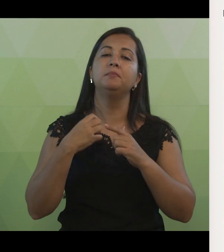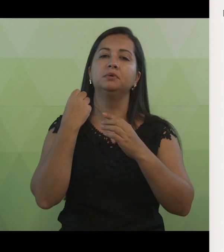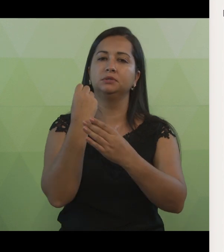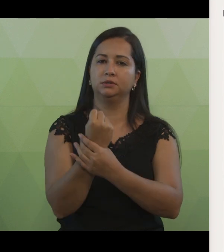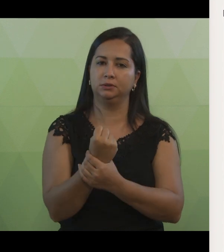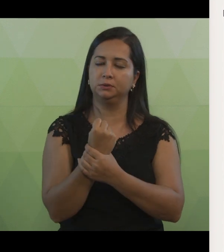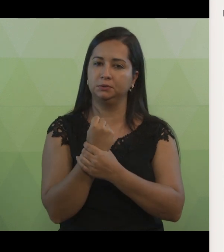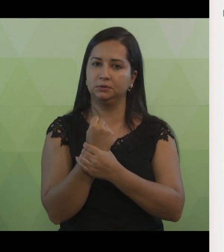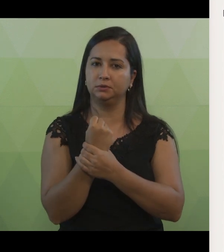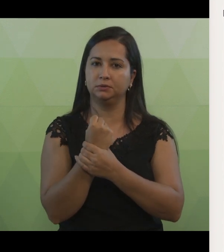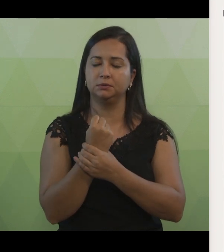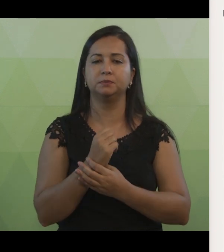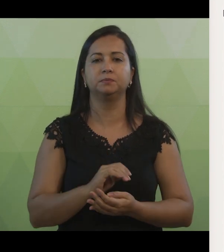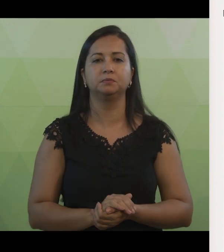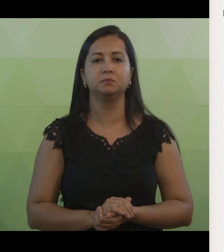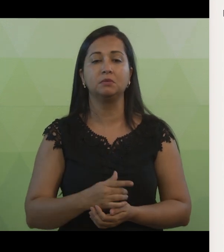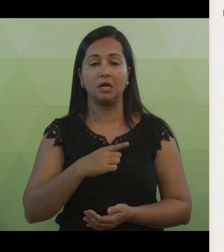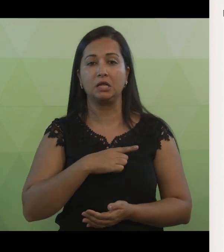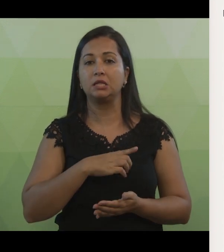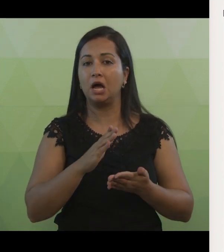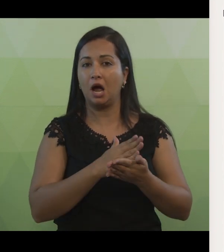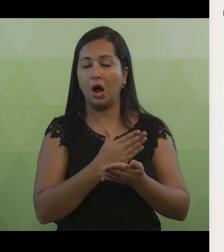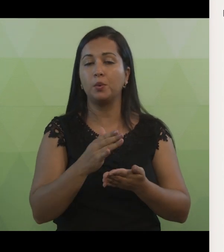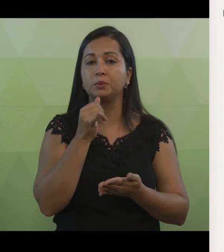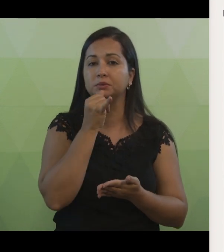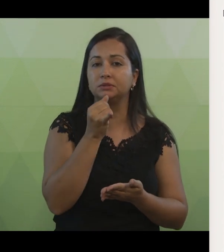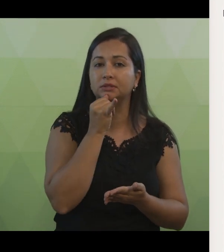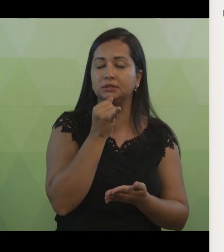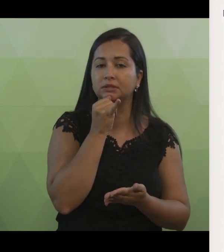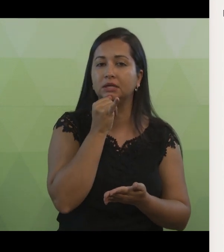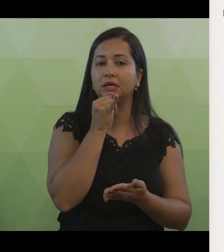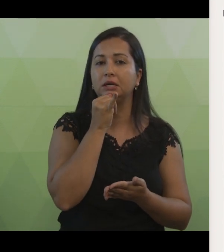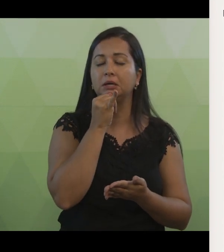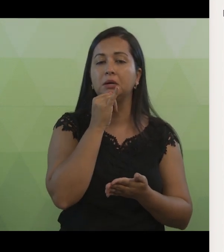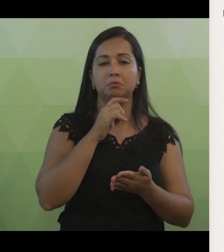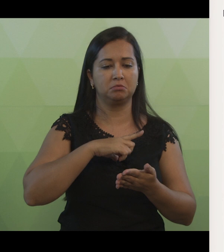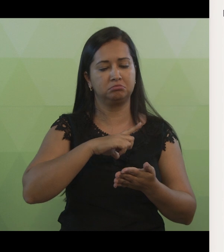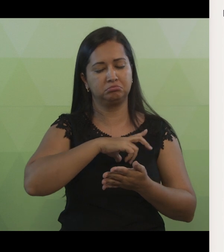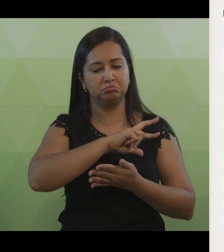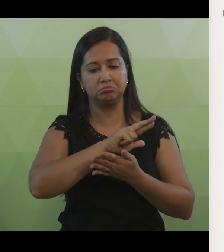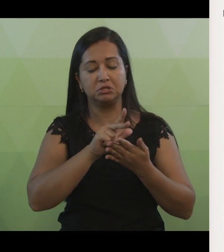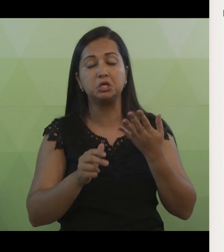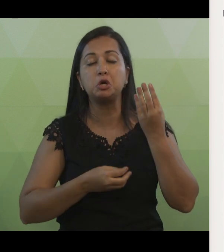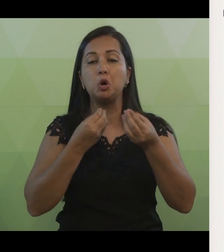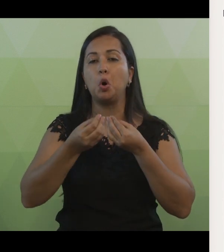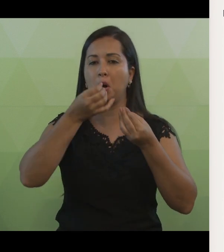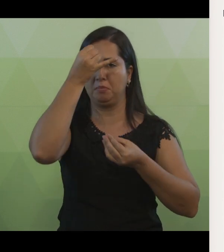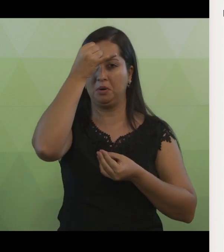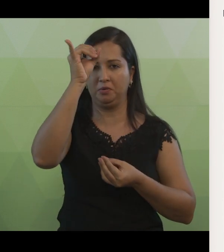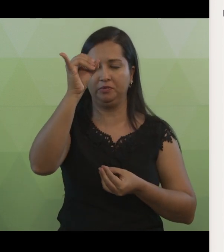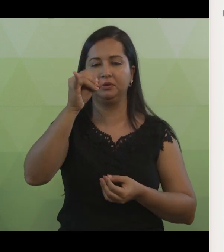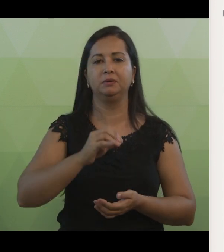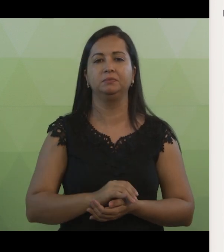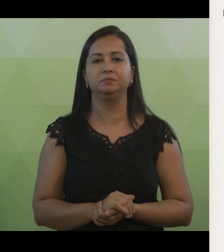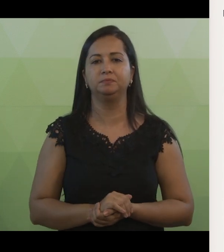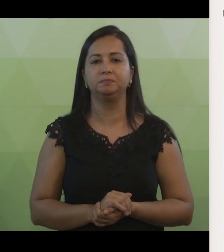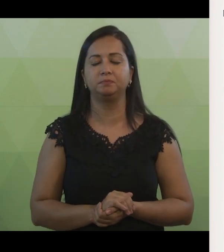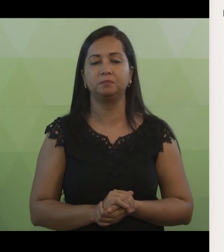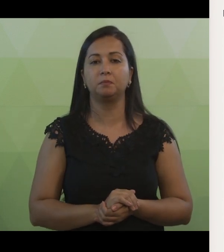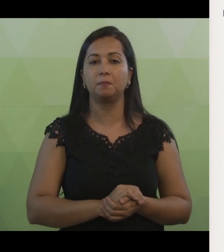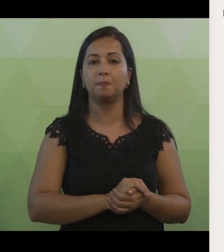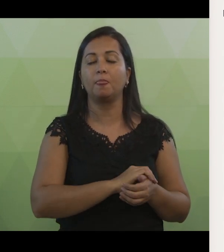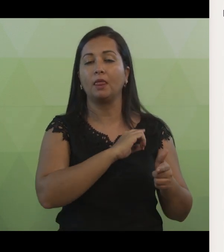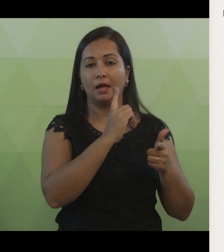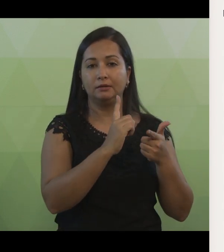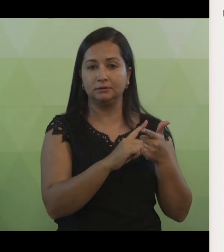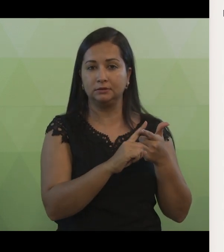de aplicação. Alguns exemplos de ataques são SQL Injection e como evitá-los. Esse segundo link é